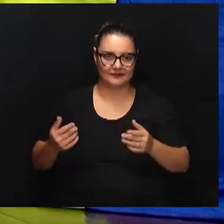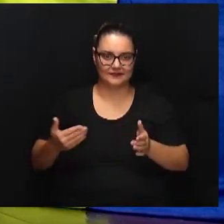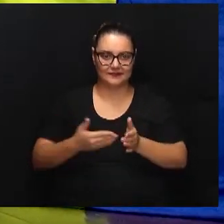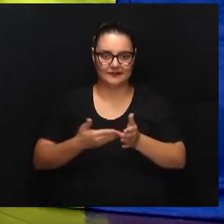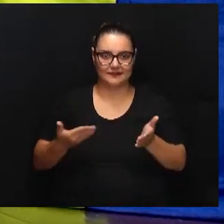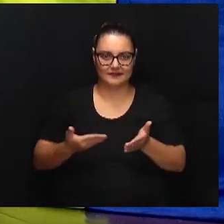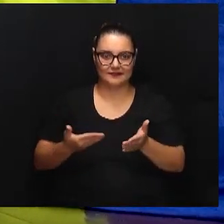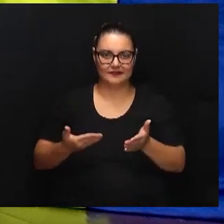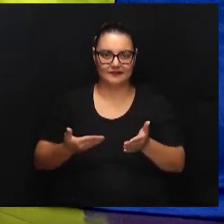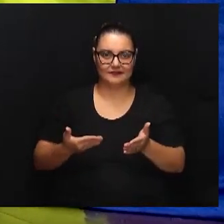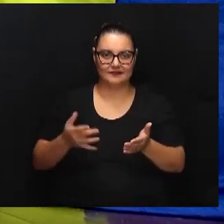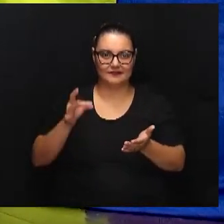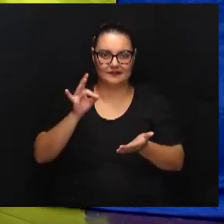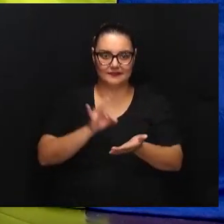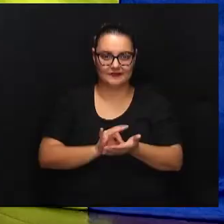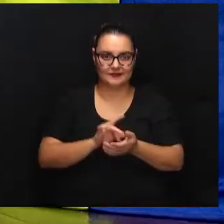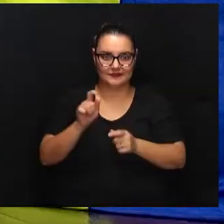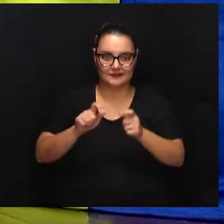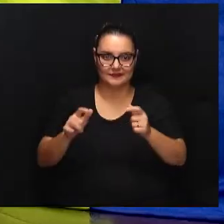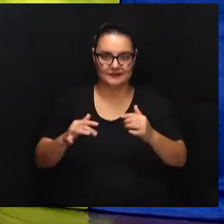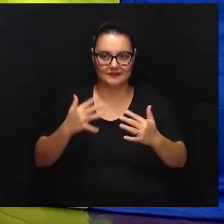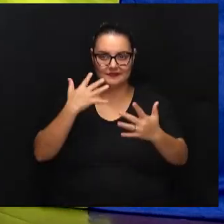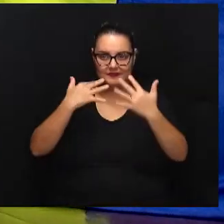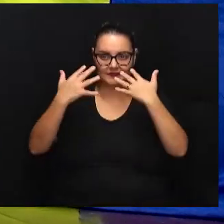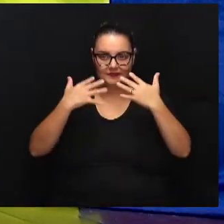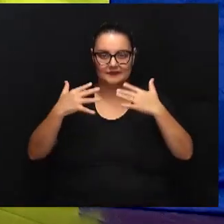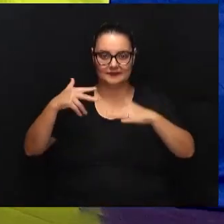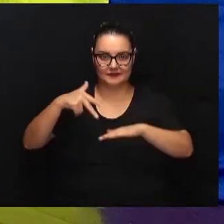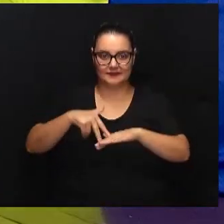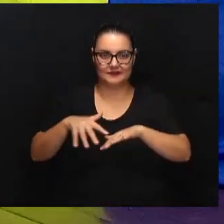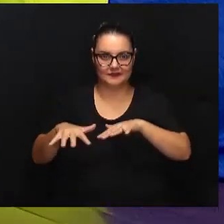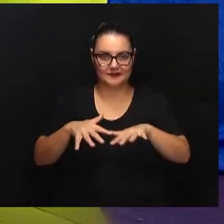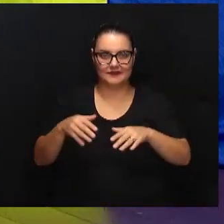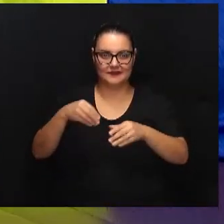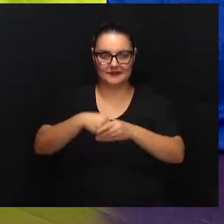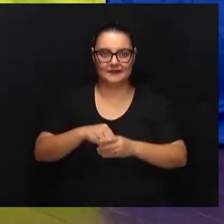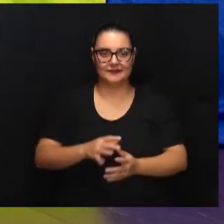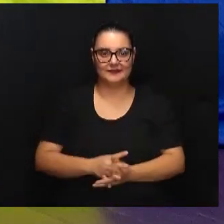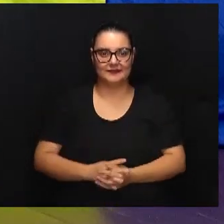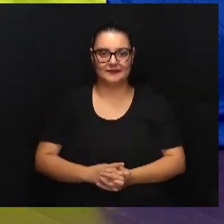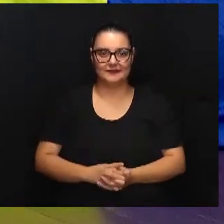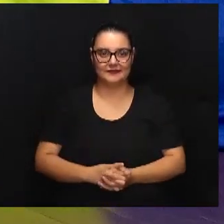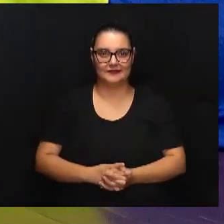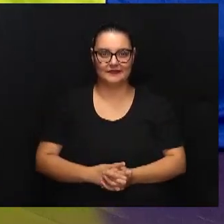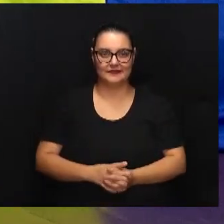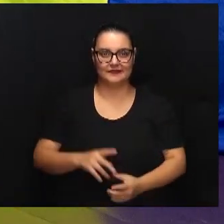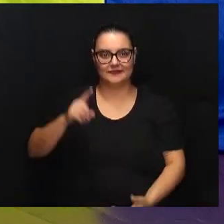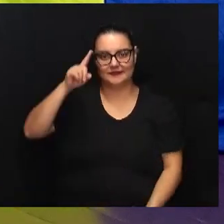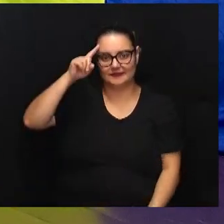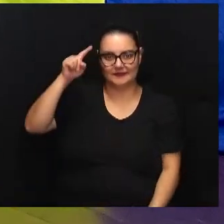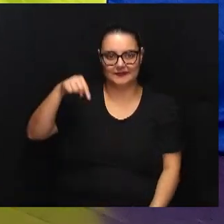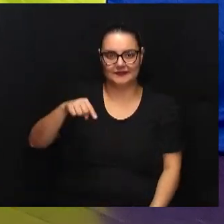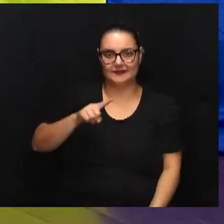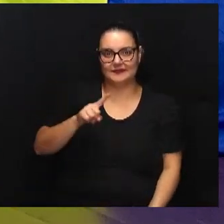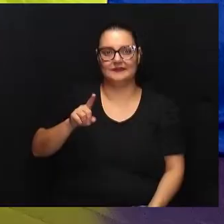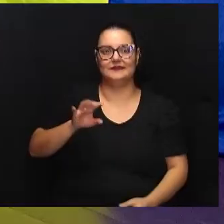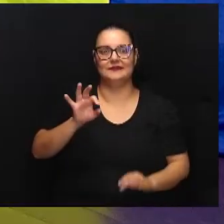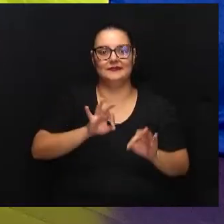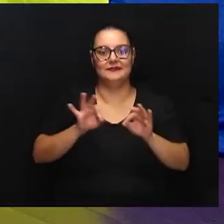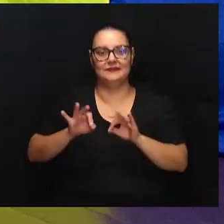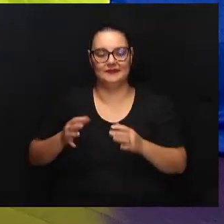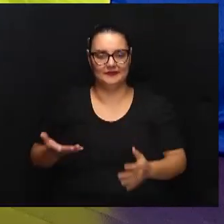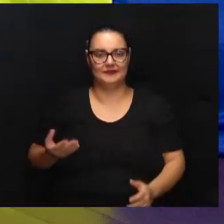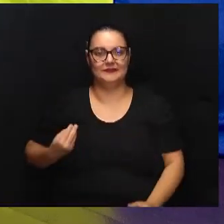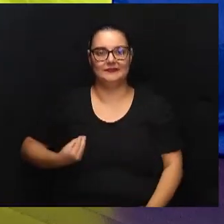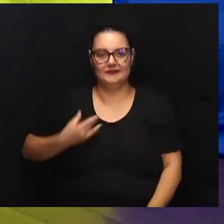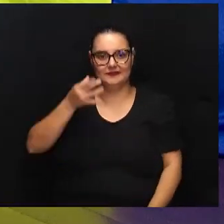as pessoas que subiram o palco até agora, elas, na verdade, são as pessoas que me inspiraram a estar no movimento, né? Eu estava nesse dia,